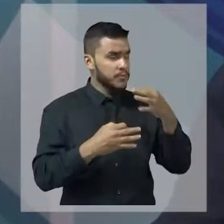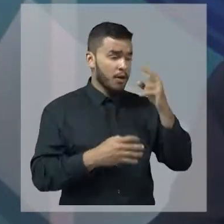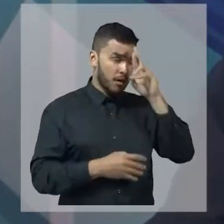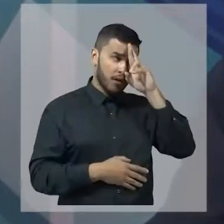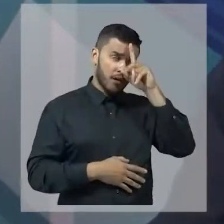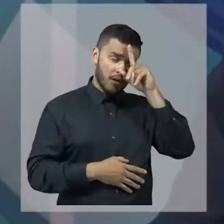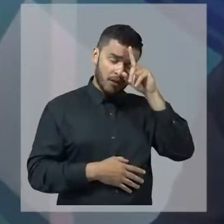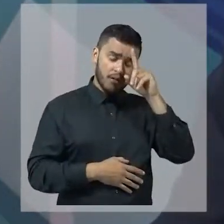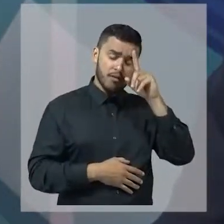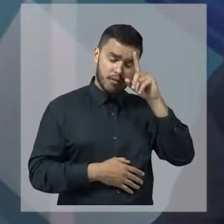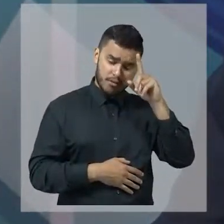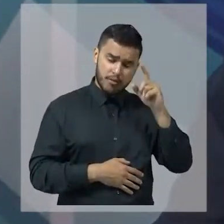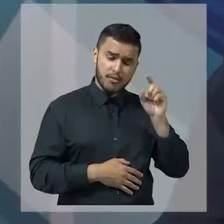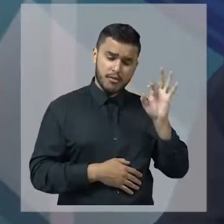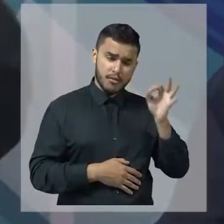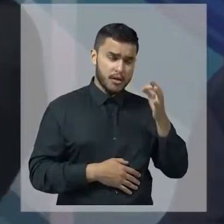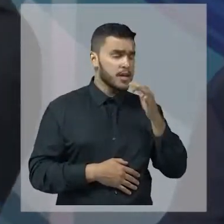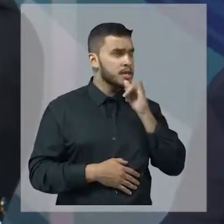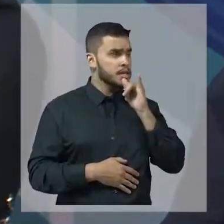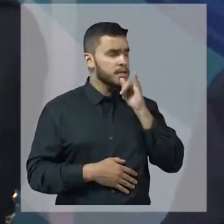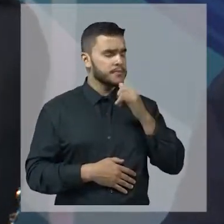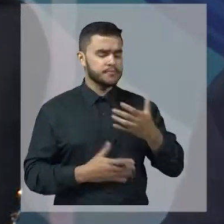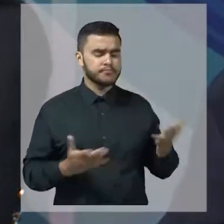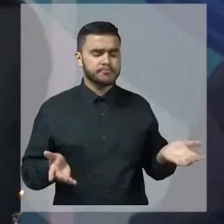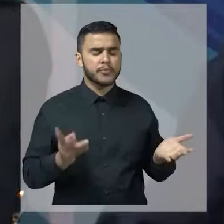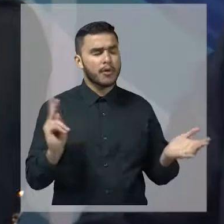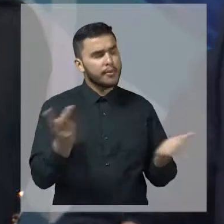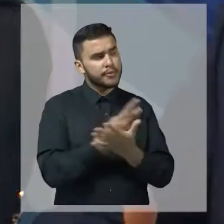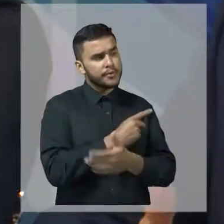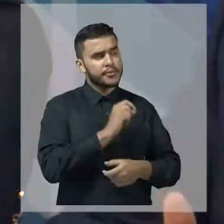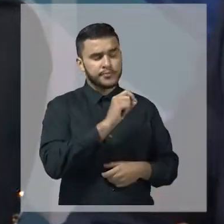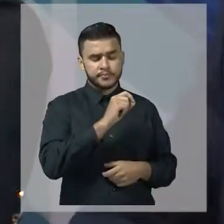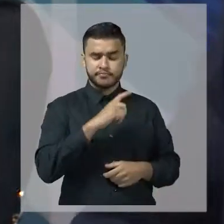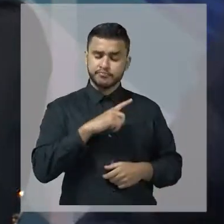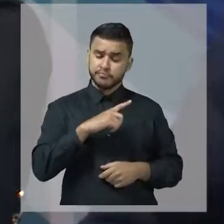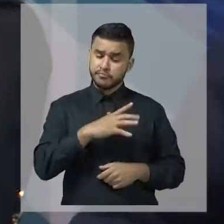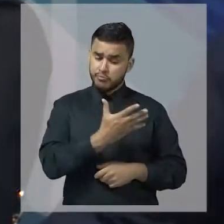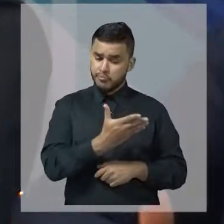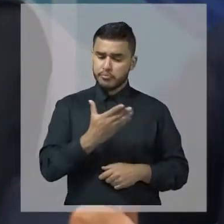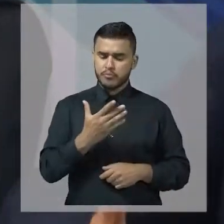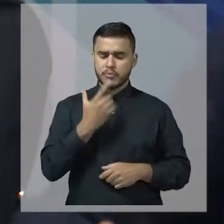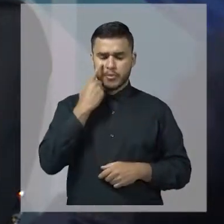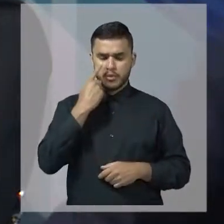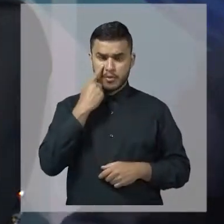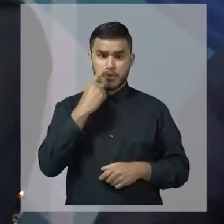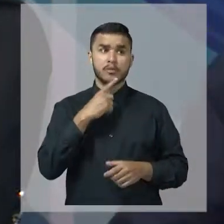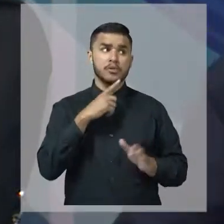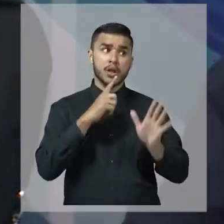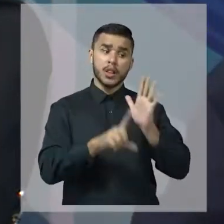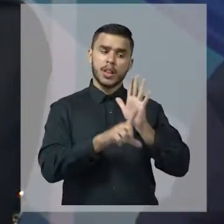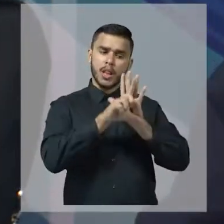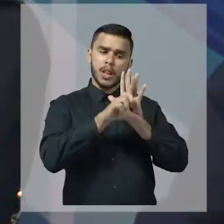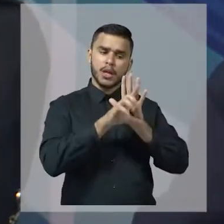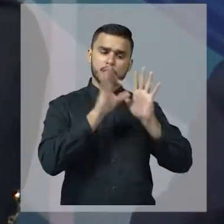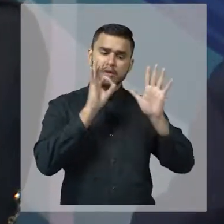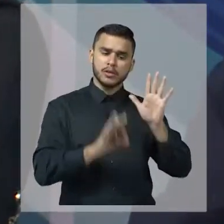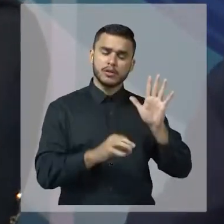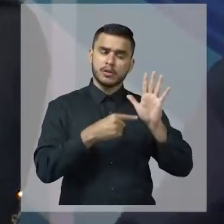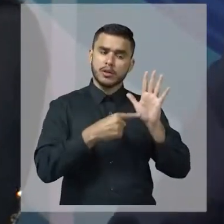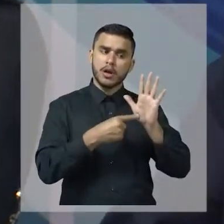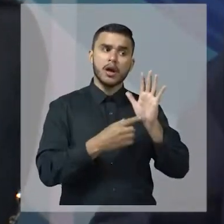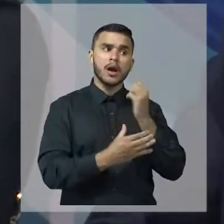equivocadas. Você, por exemplo, a suspeição. O Código de Processo Civil tem impedimento, tem suspeição para